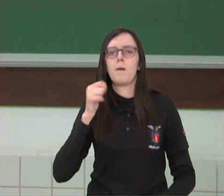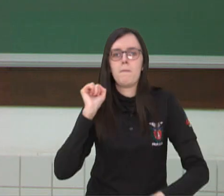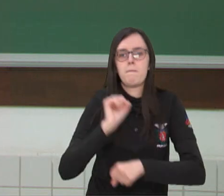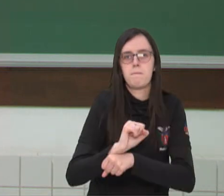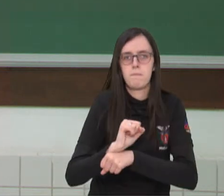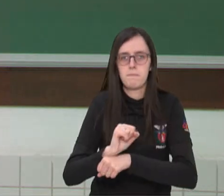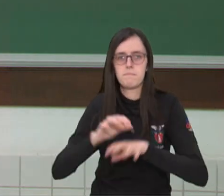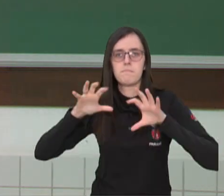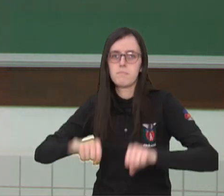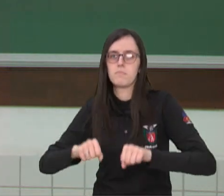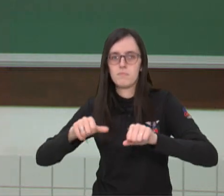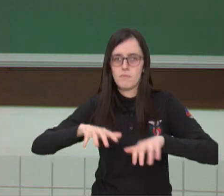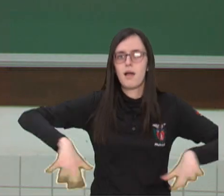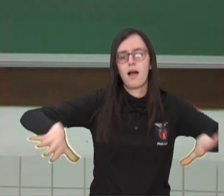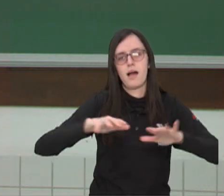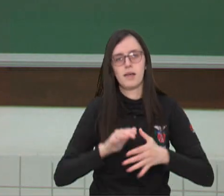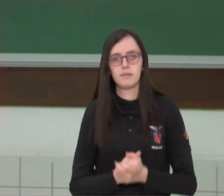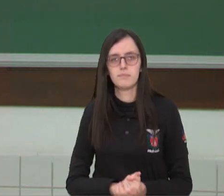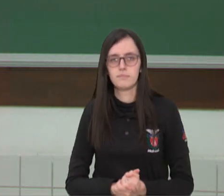dessas áreas.